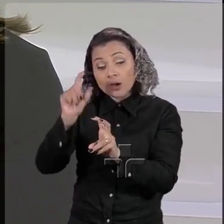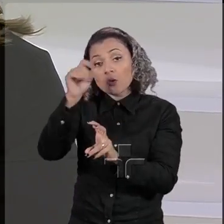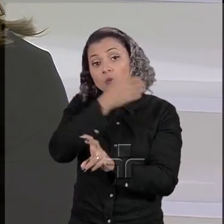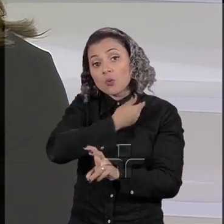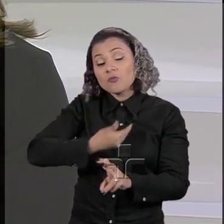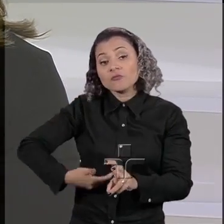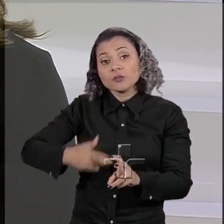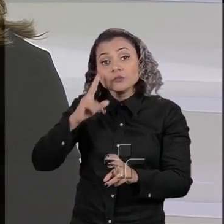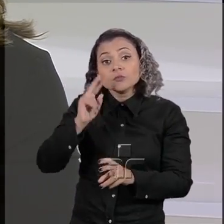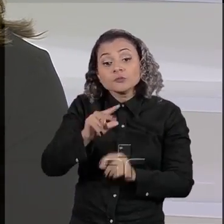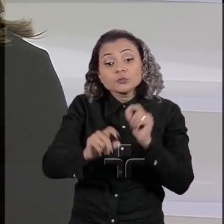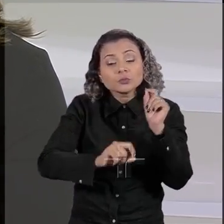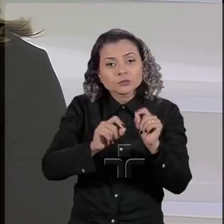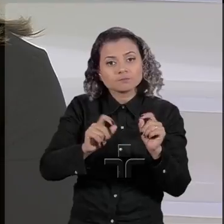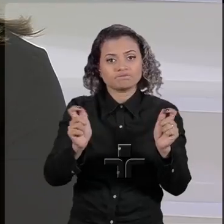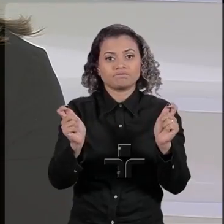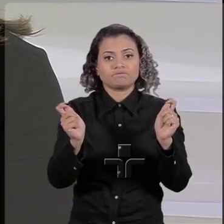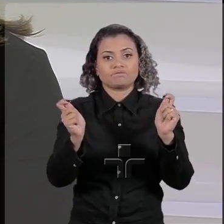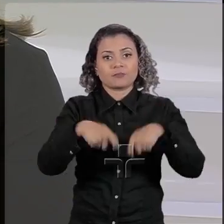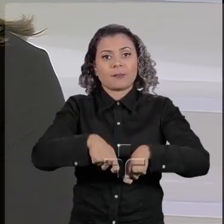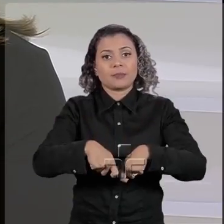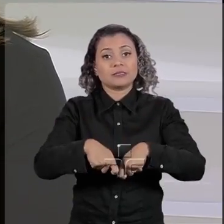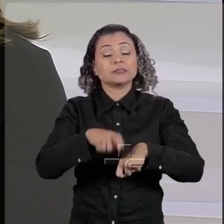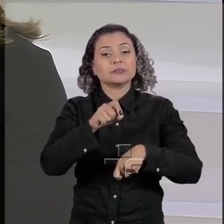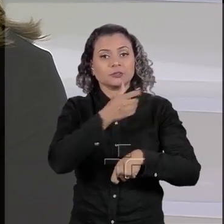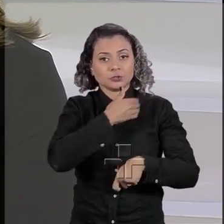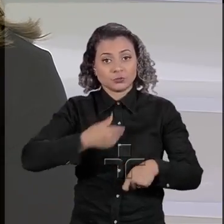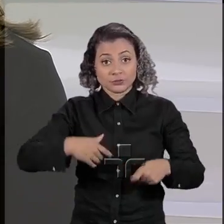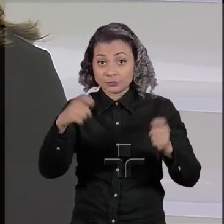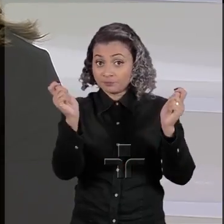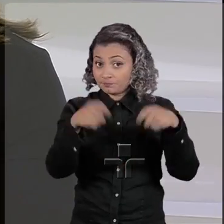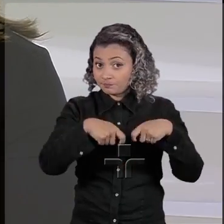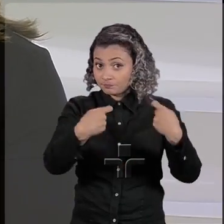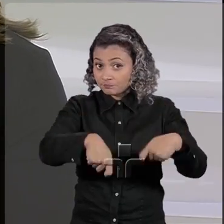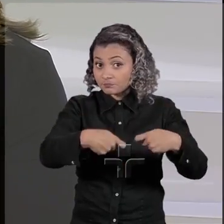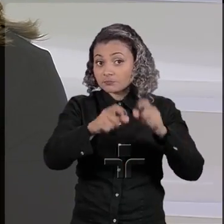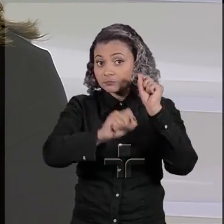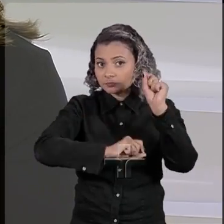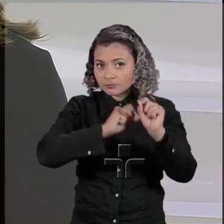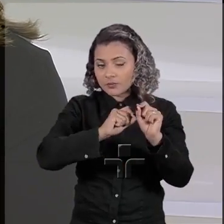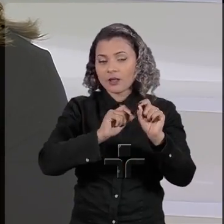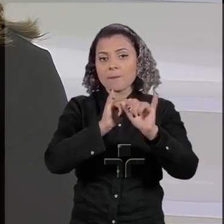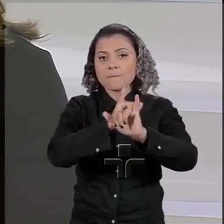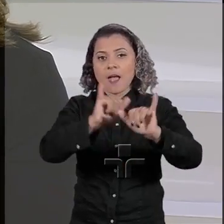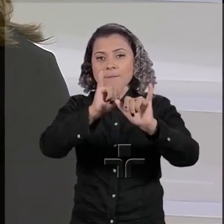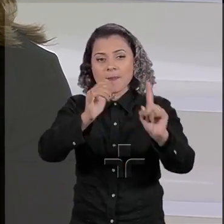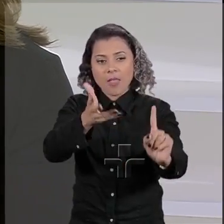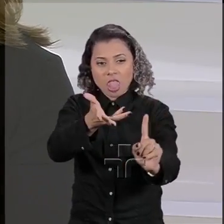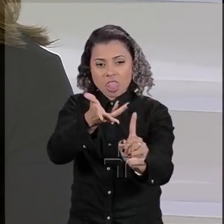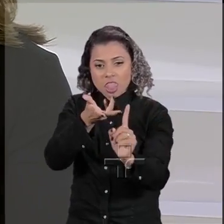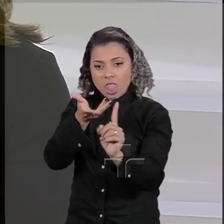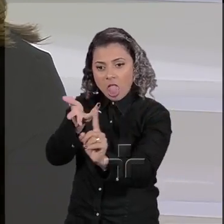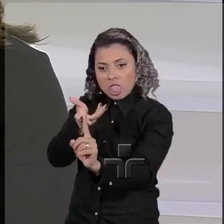ter. Agora, ele vai ter que ter uma capacidade de explicação e de marketing para convencer, porque eu acho que, inclusive, algumas